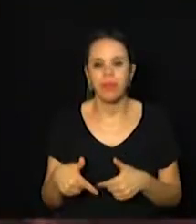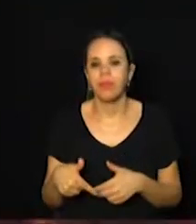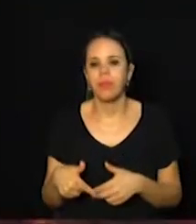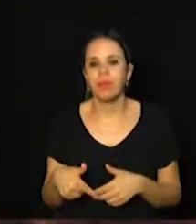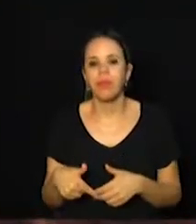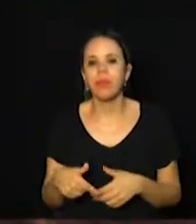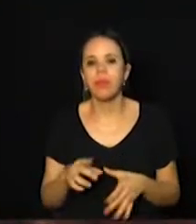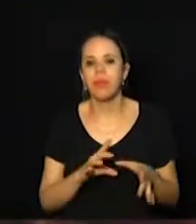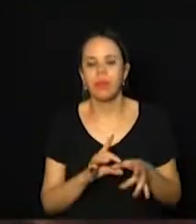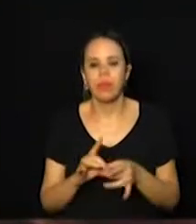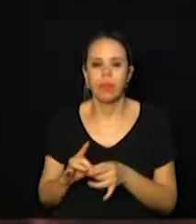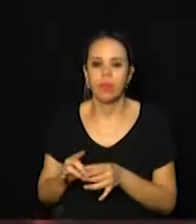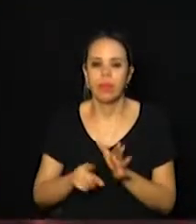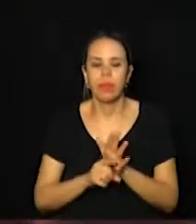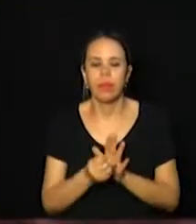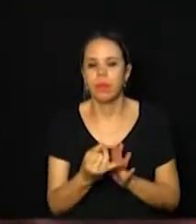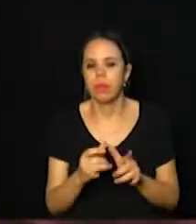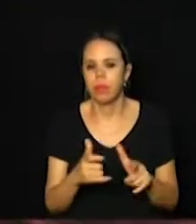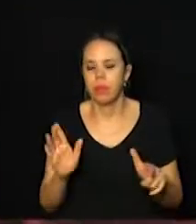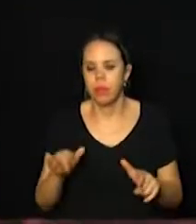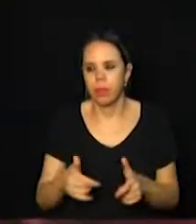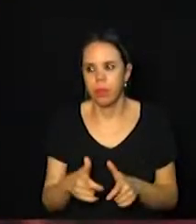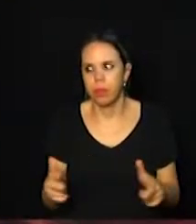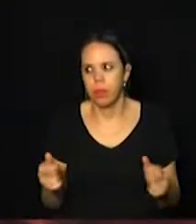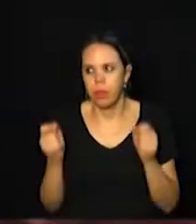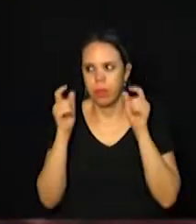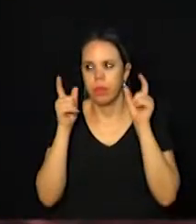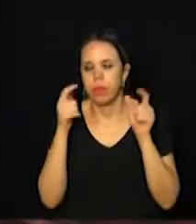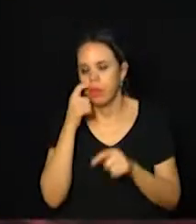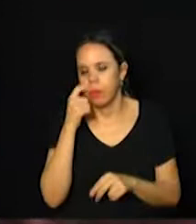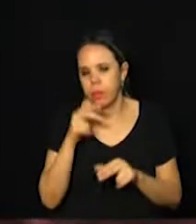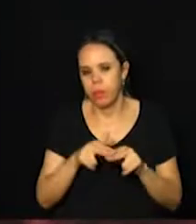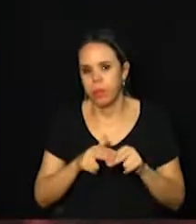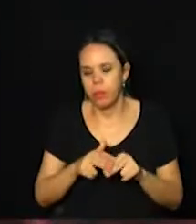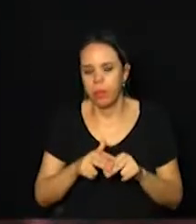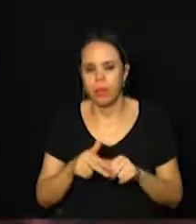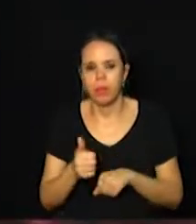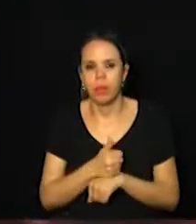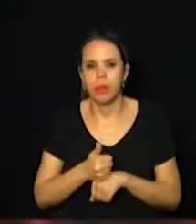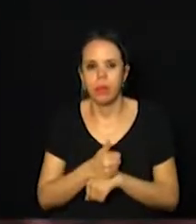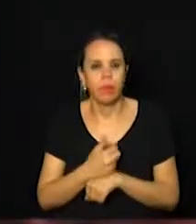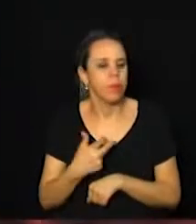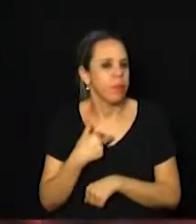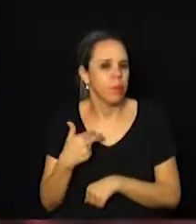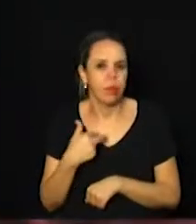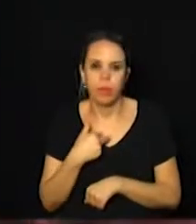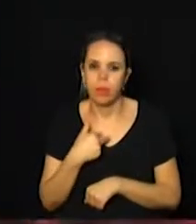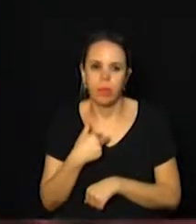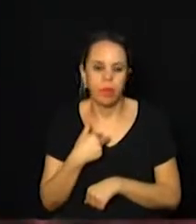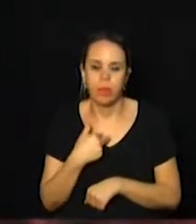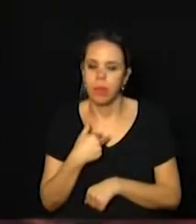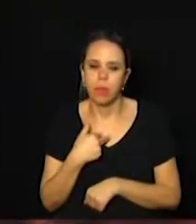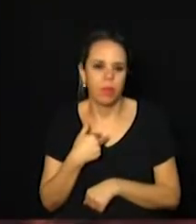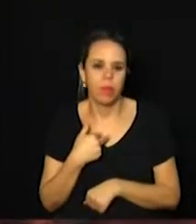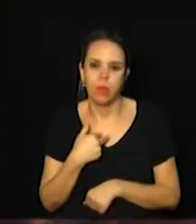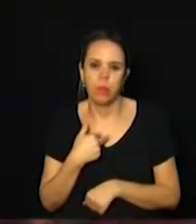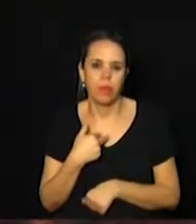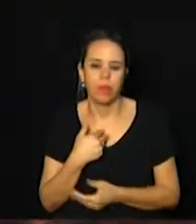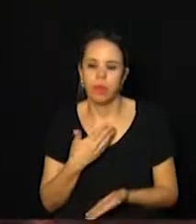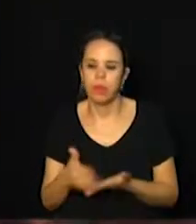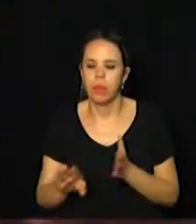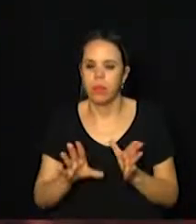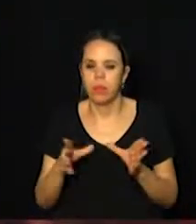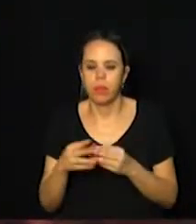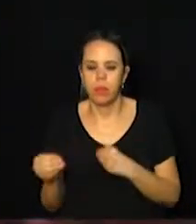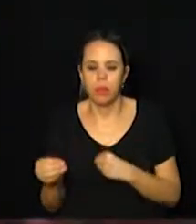no contexto em que o índice de desemprego já é alarmante por isso tal classe trabalhadora não pode simplesmente ser extinta por